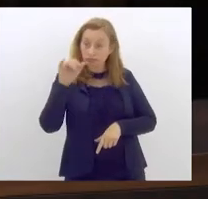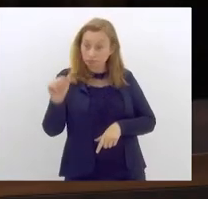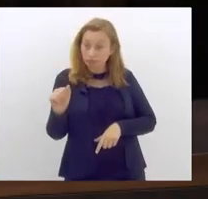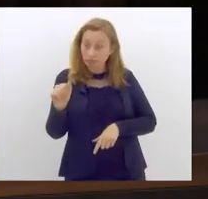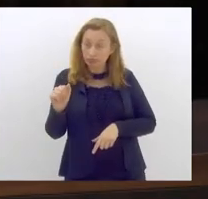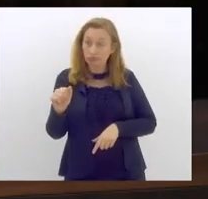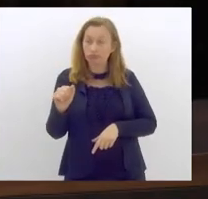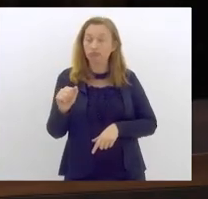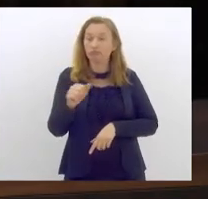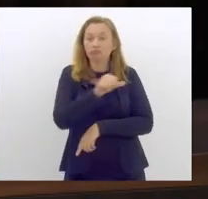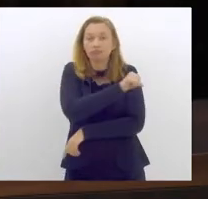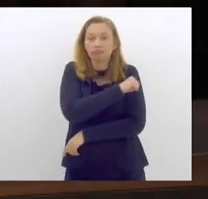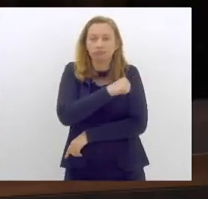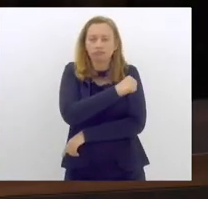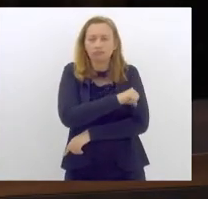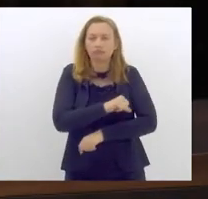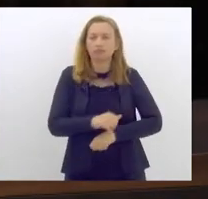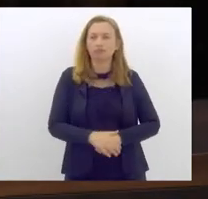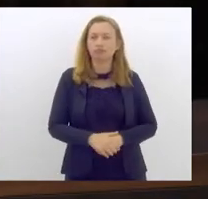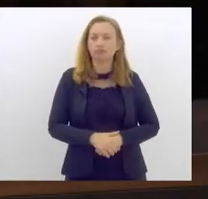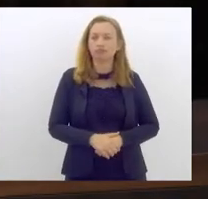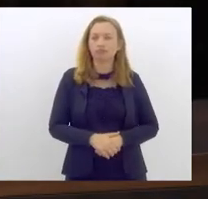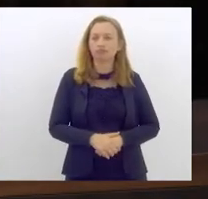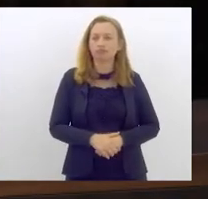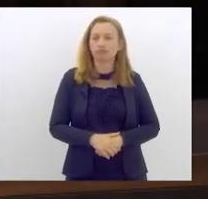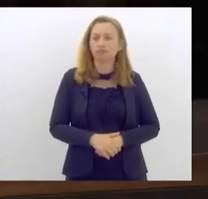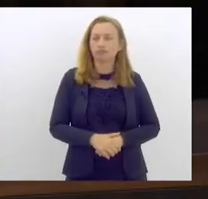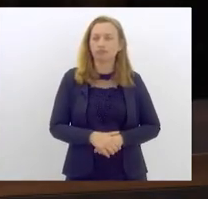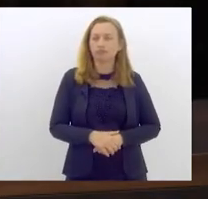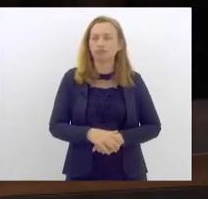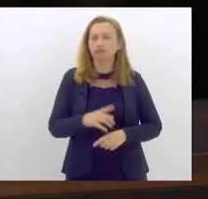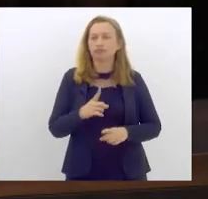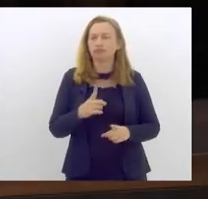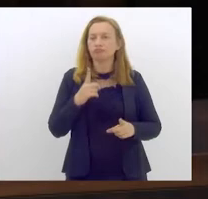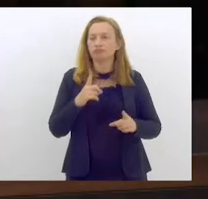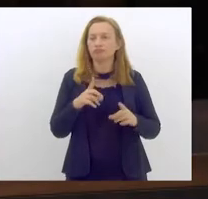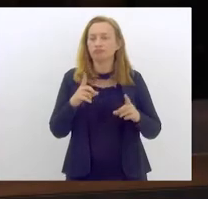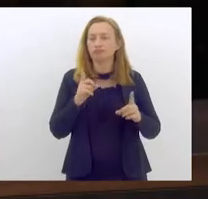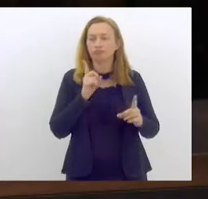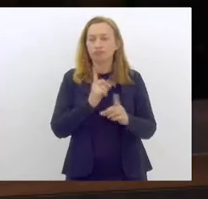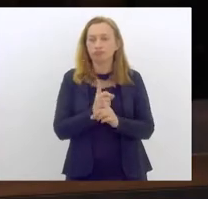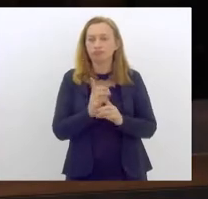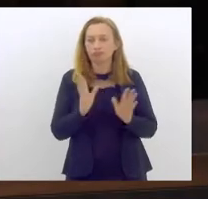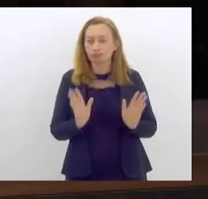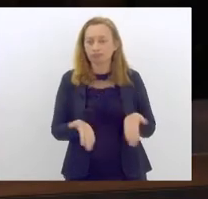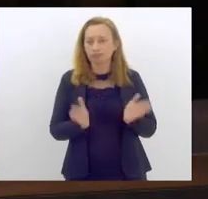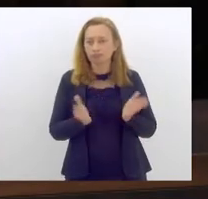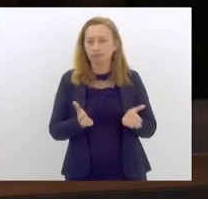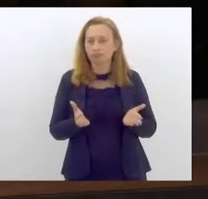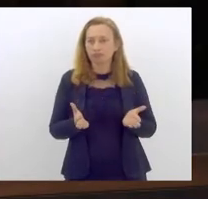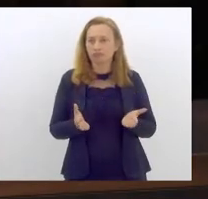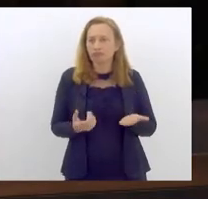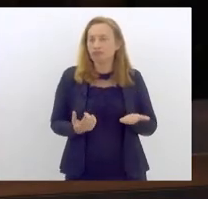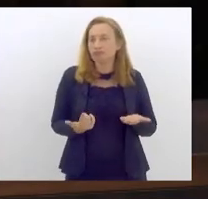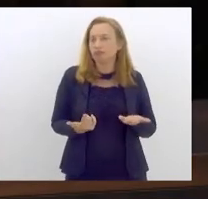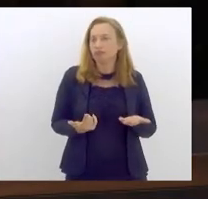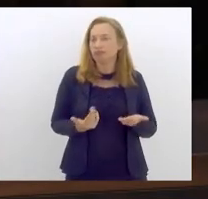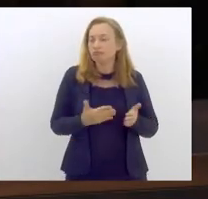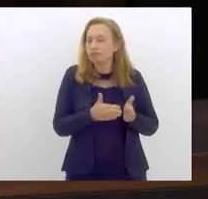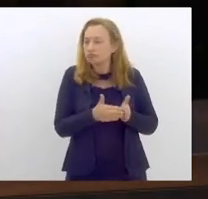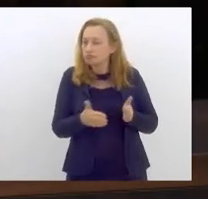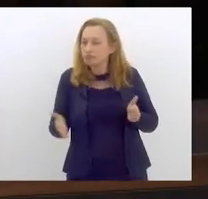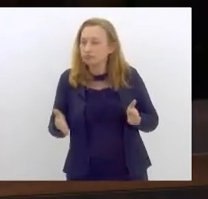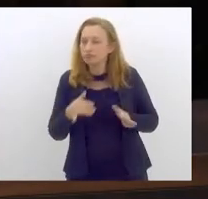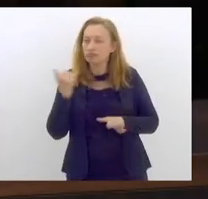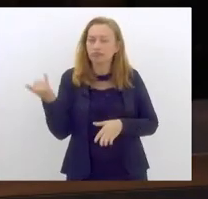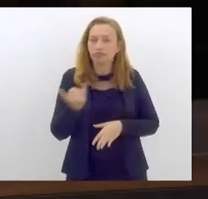Rejane essa esse nosso encontro aqui hoje demarca um processo importante